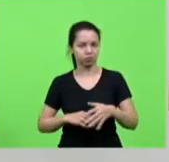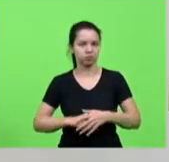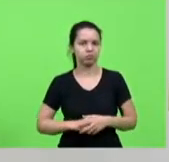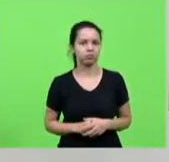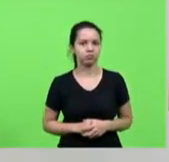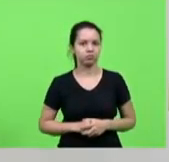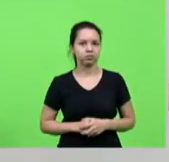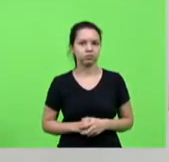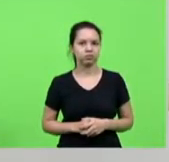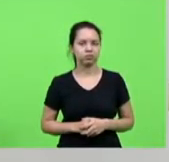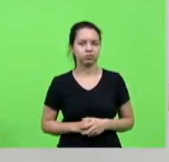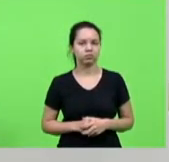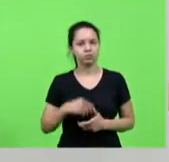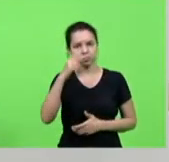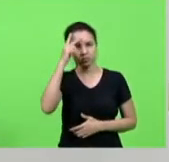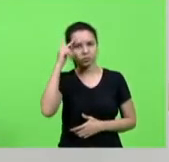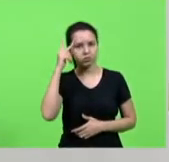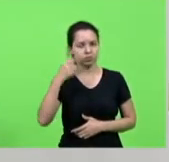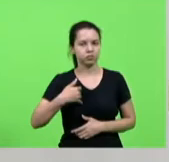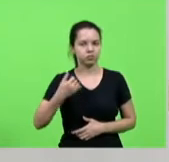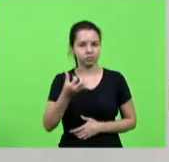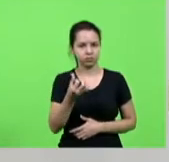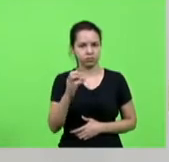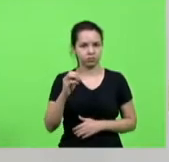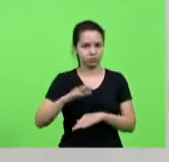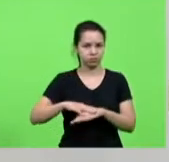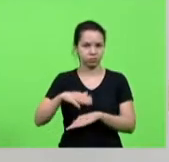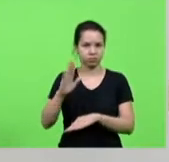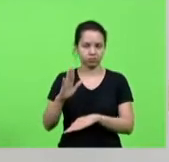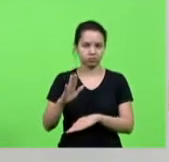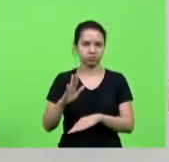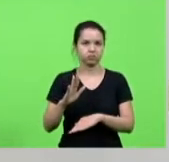Todas as pessoas com mais de 60 anos já estão sendo vacinadas, né?